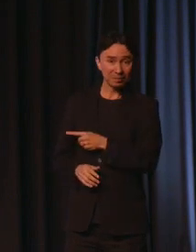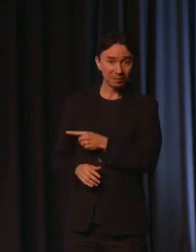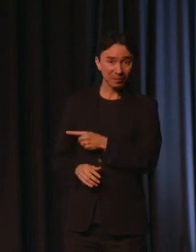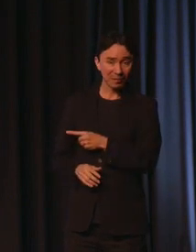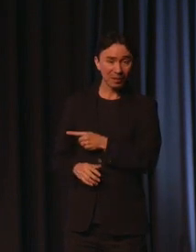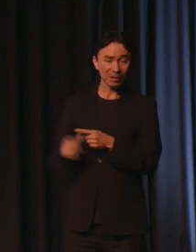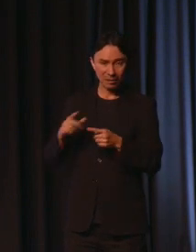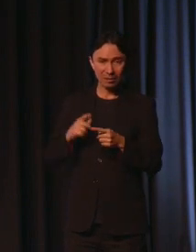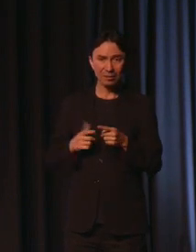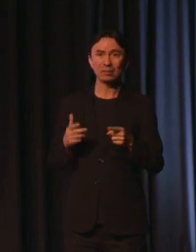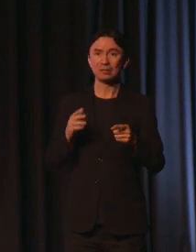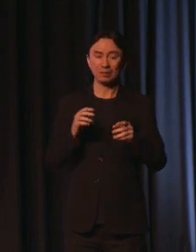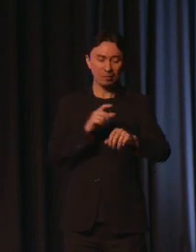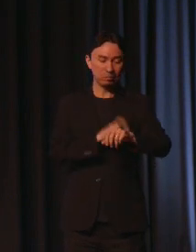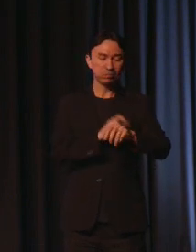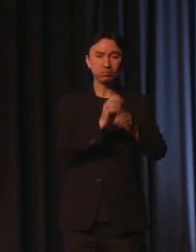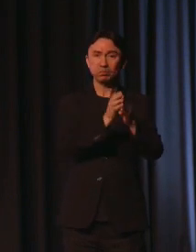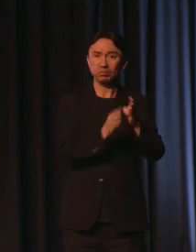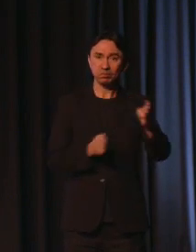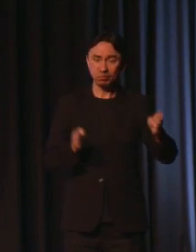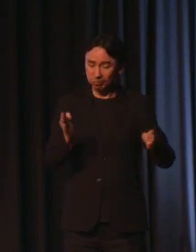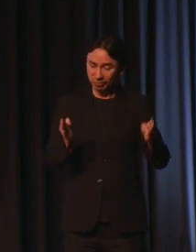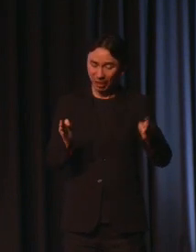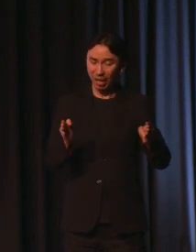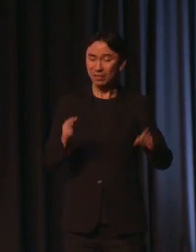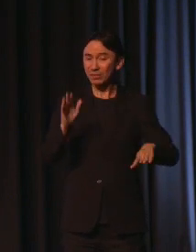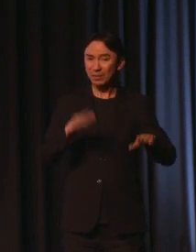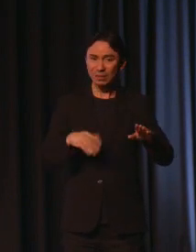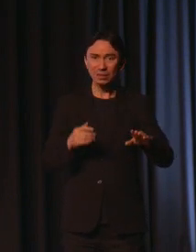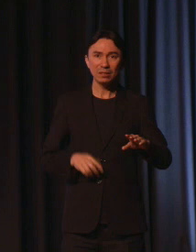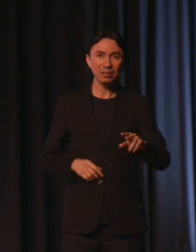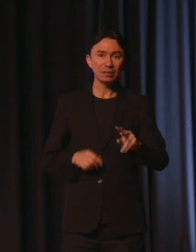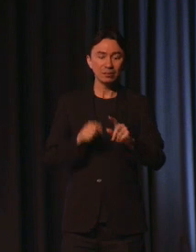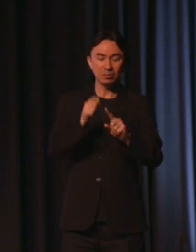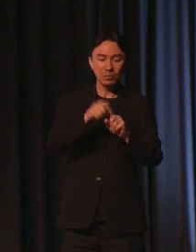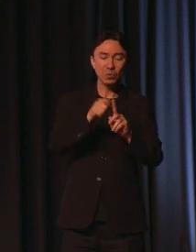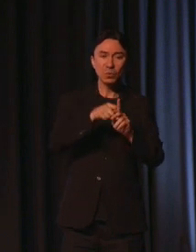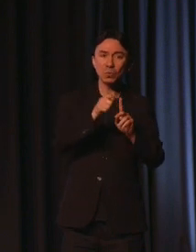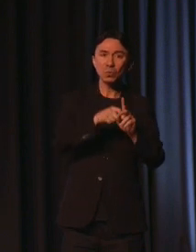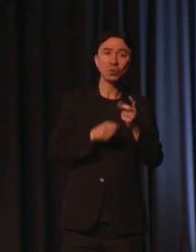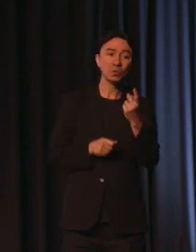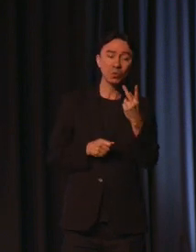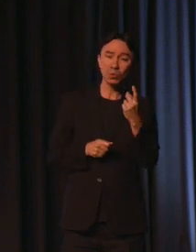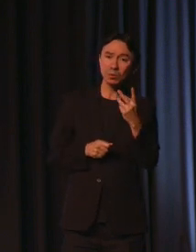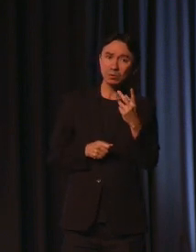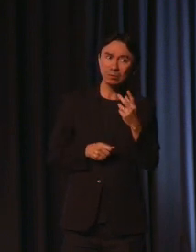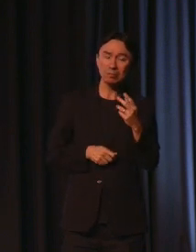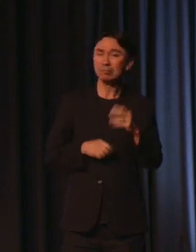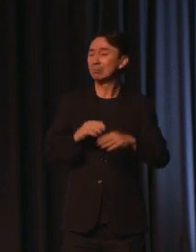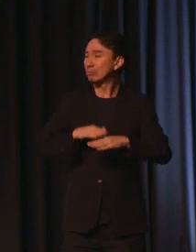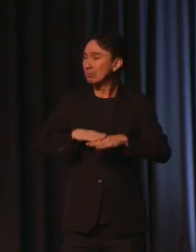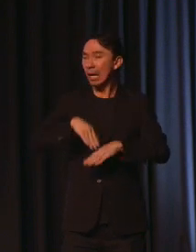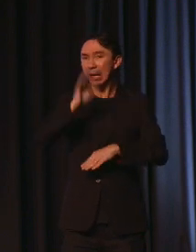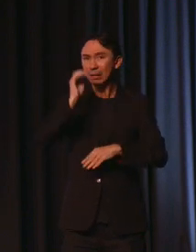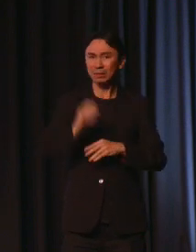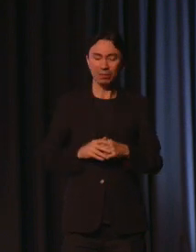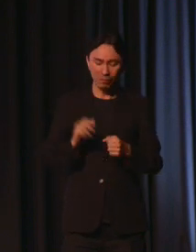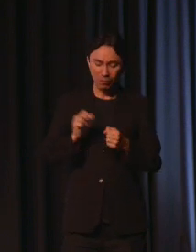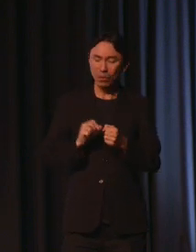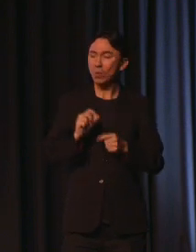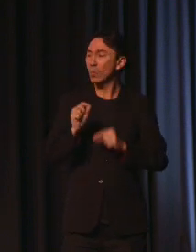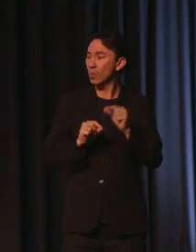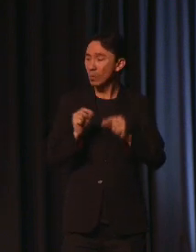e às vezes passa de 12 meses, então assim, o que a gente faz? Desabastece? Não, a gente sempre